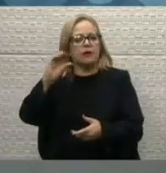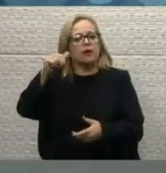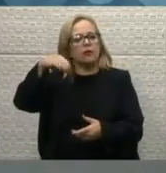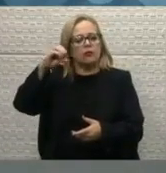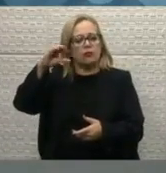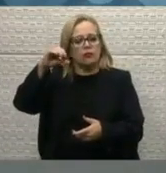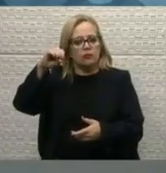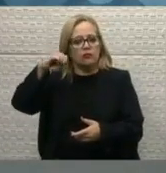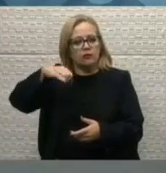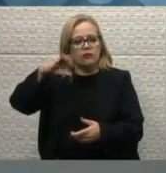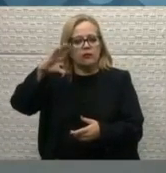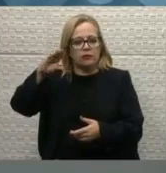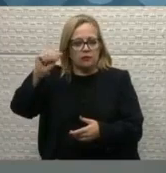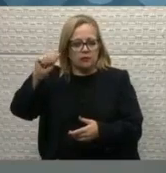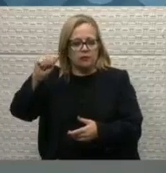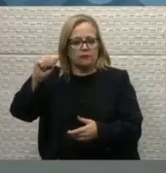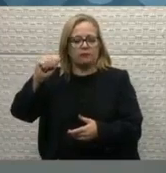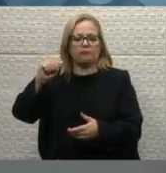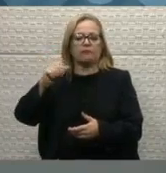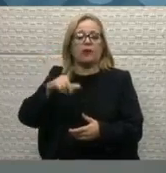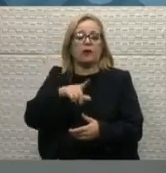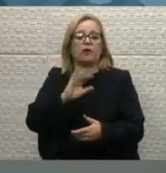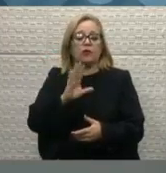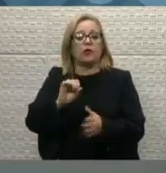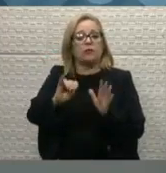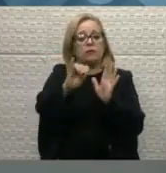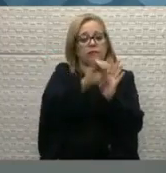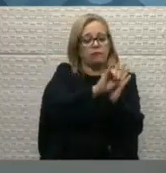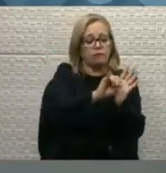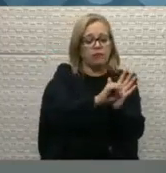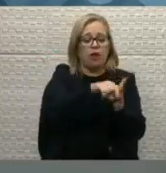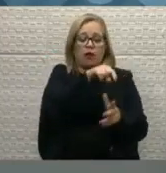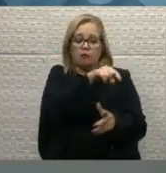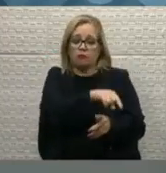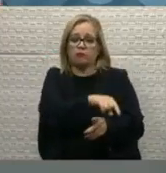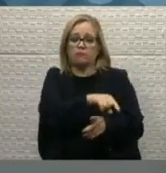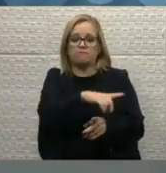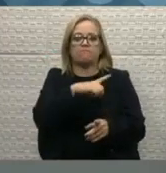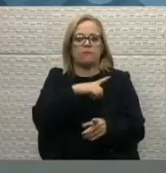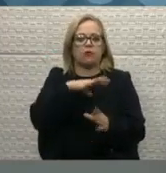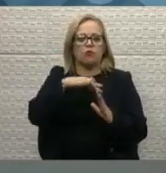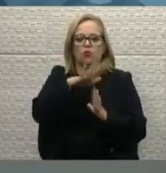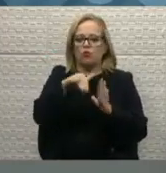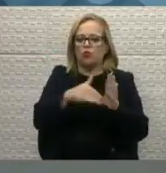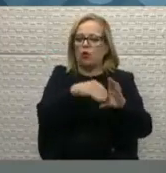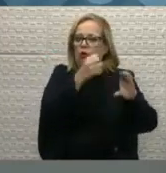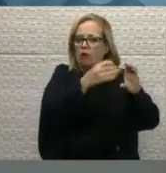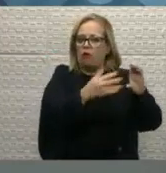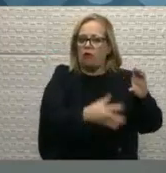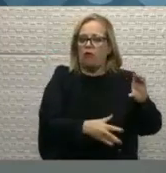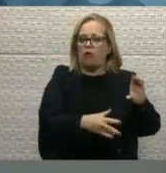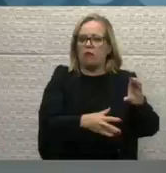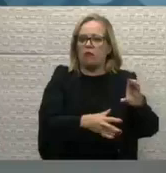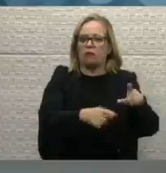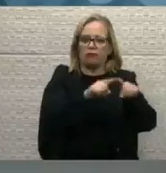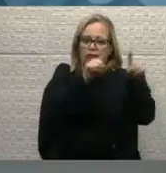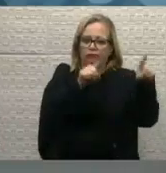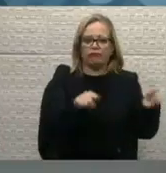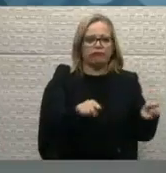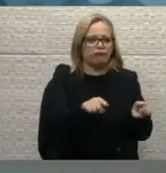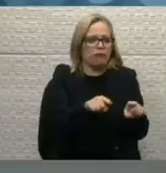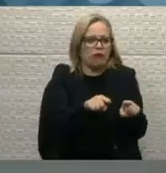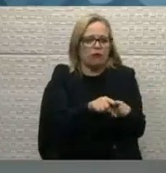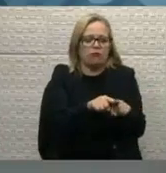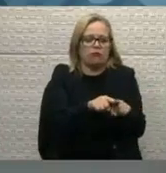base canônica do espaço. A matriz identidade é aquela que tem toda a caracterização enquanto ser quadrada, ter